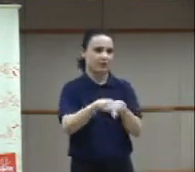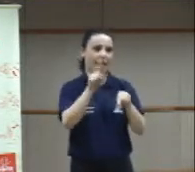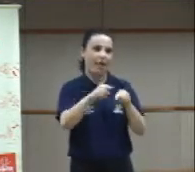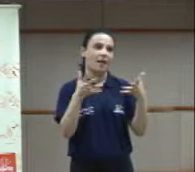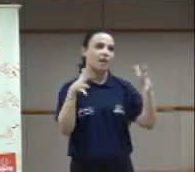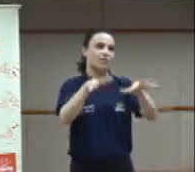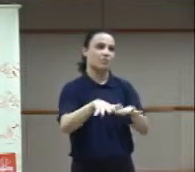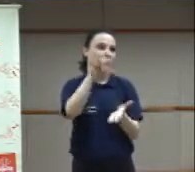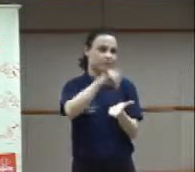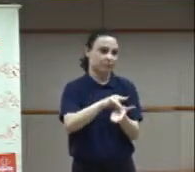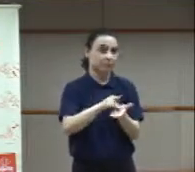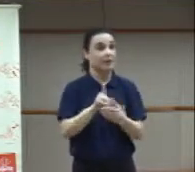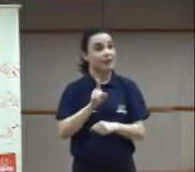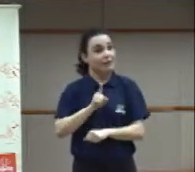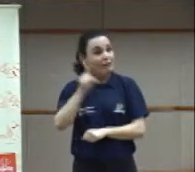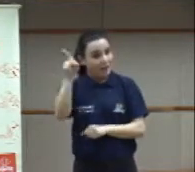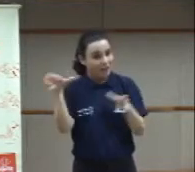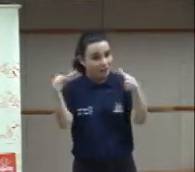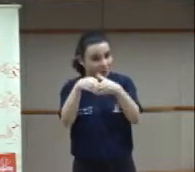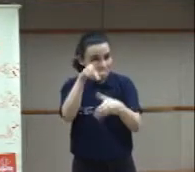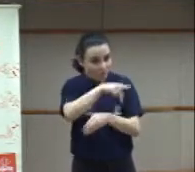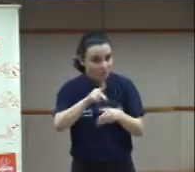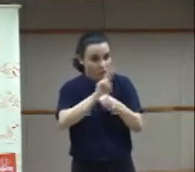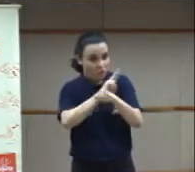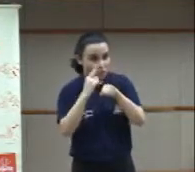cobra isso rigidamente dos professores.